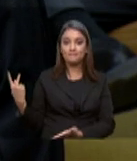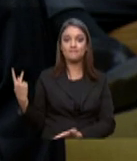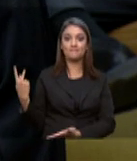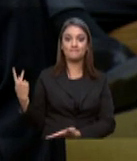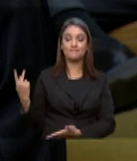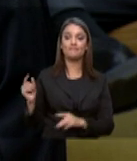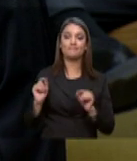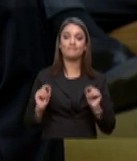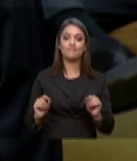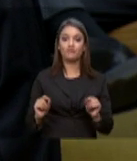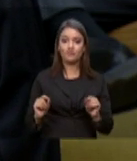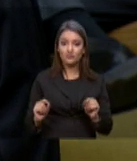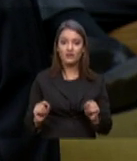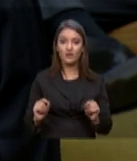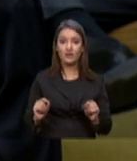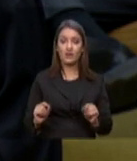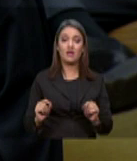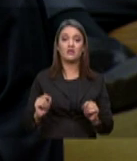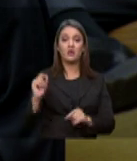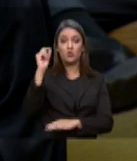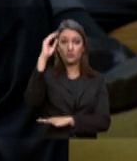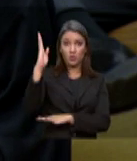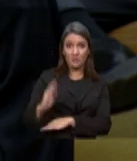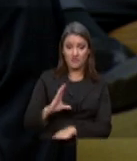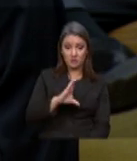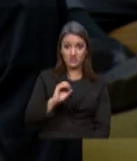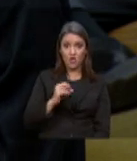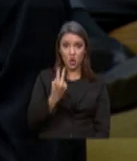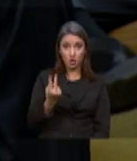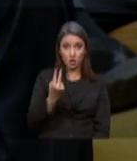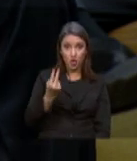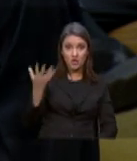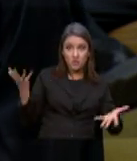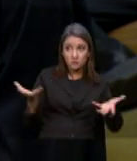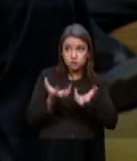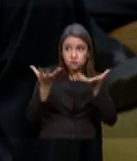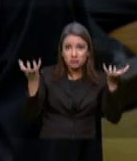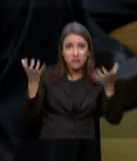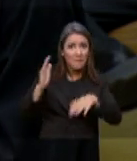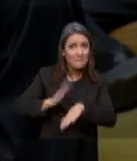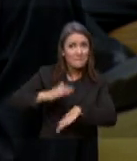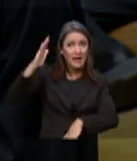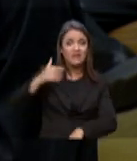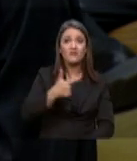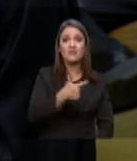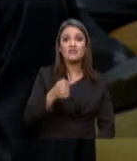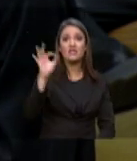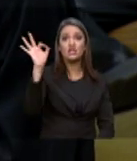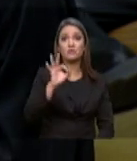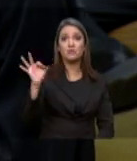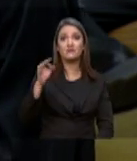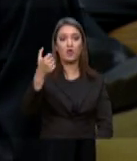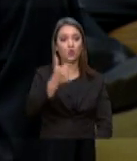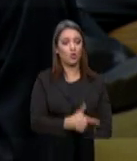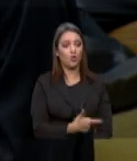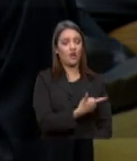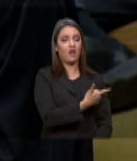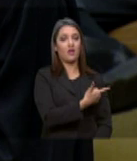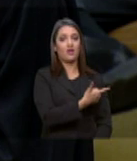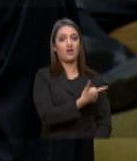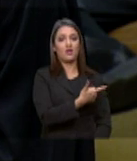implementar, as emissões do Brasil estarão, hoje, 27% maiores do que em 2005